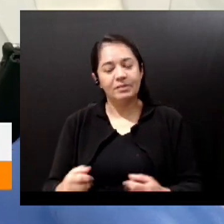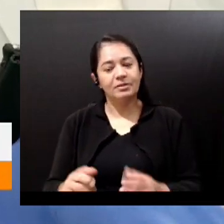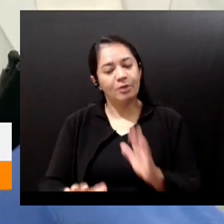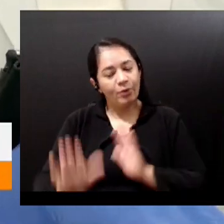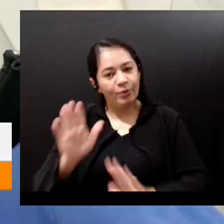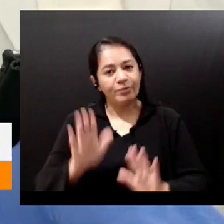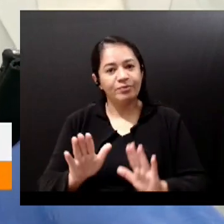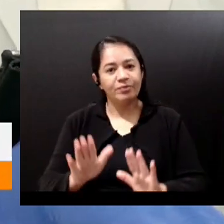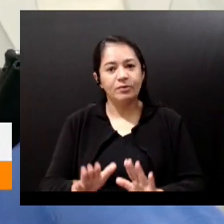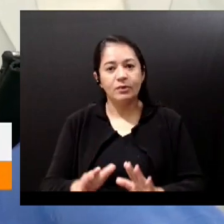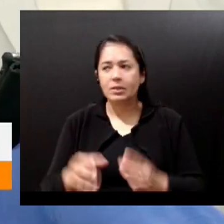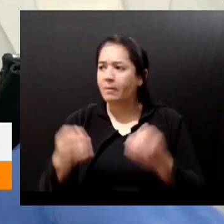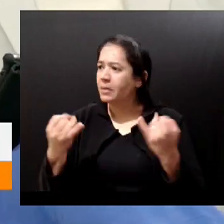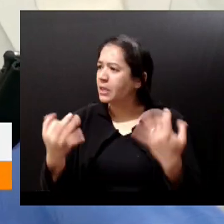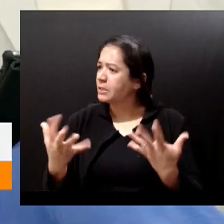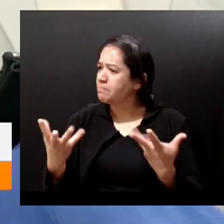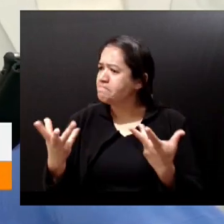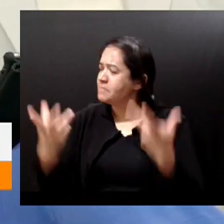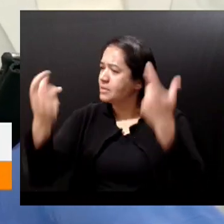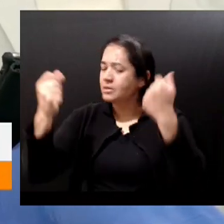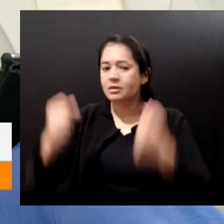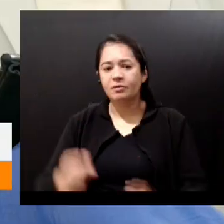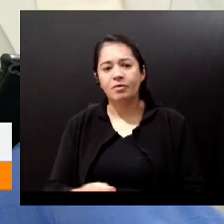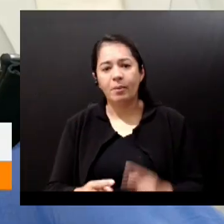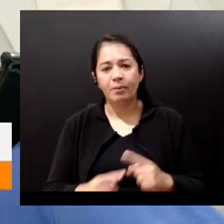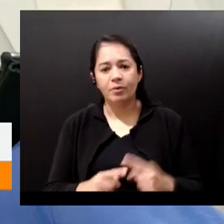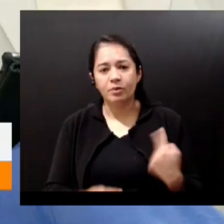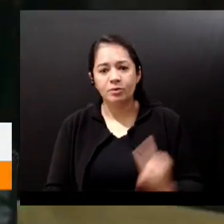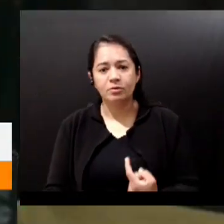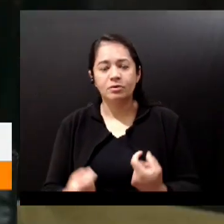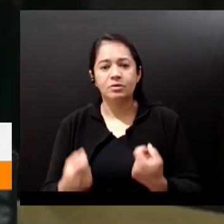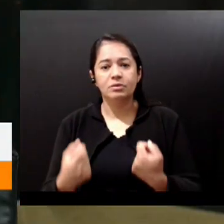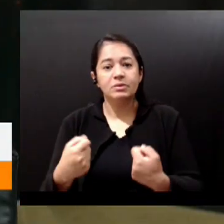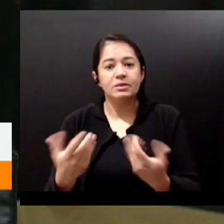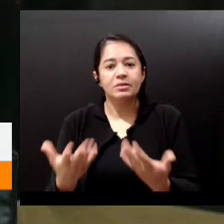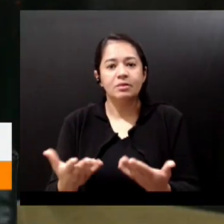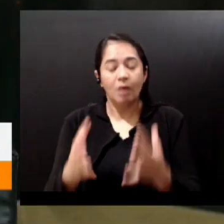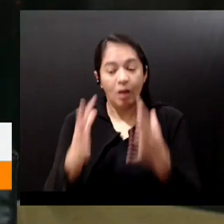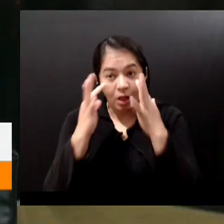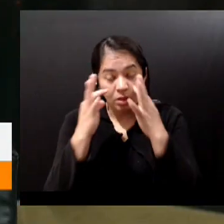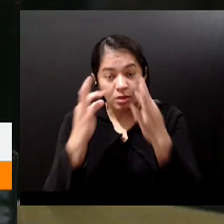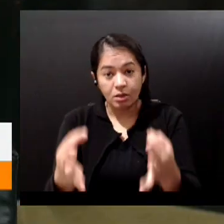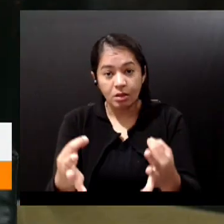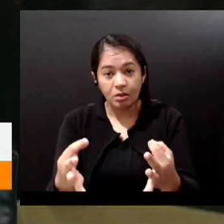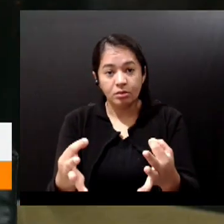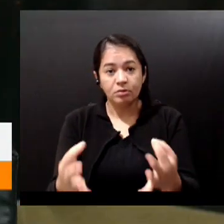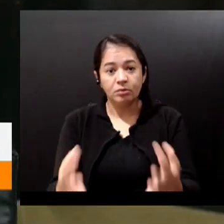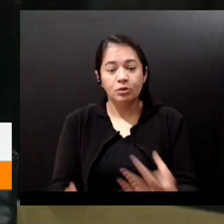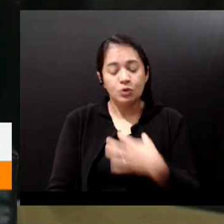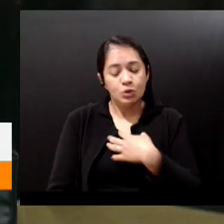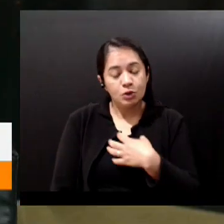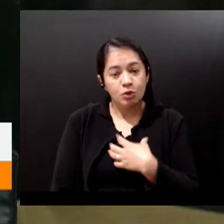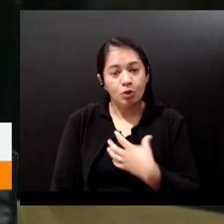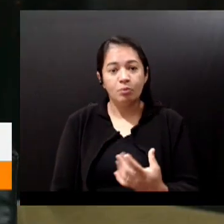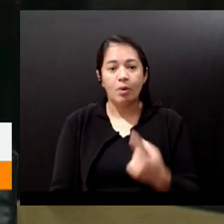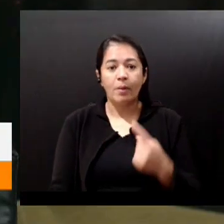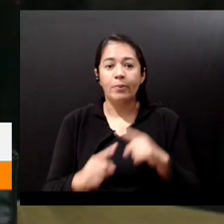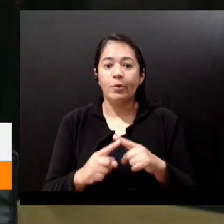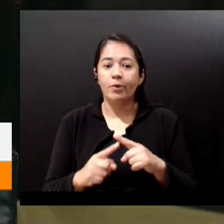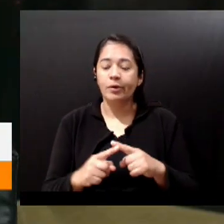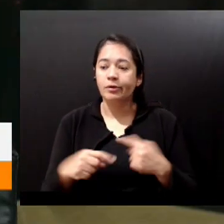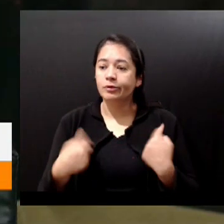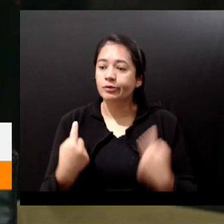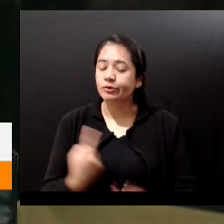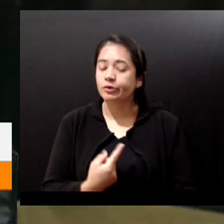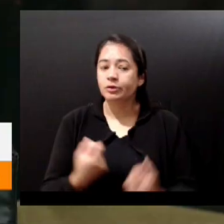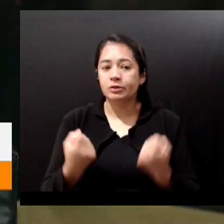excelentíssima, né? Porque a gente precisa de ficar atento aos sinais, né? Quando a gente fala de música, de som, é claro, a